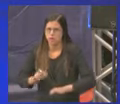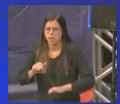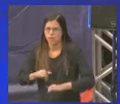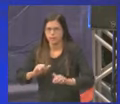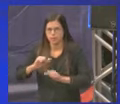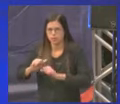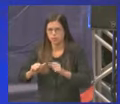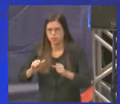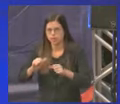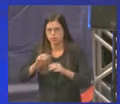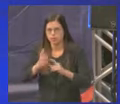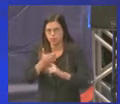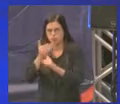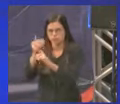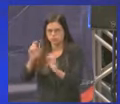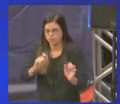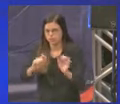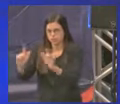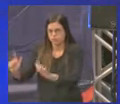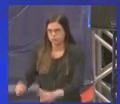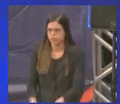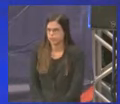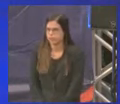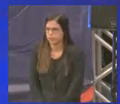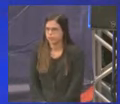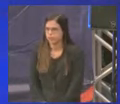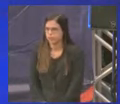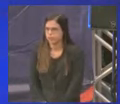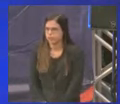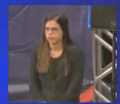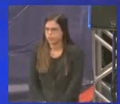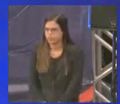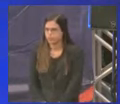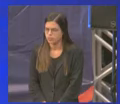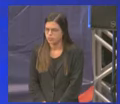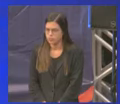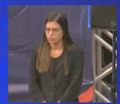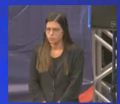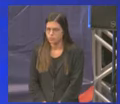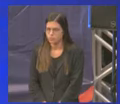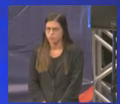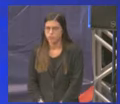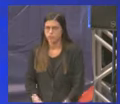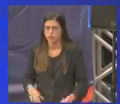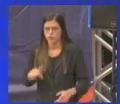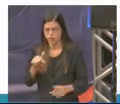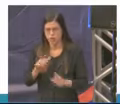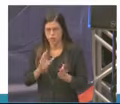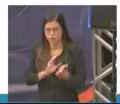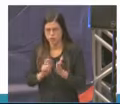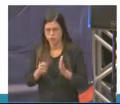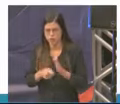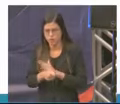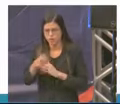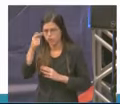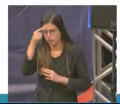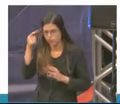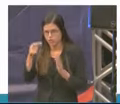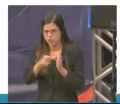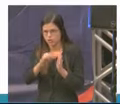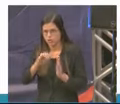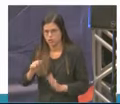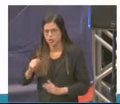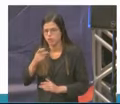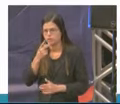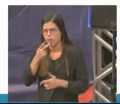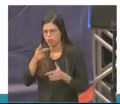tecnológica aí. Mais um slide, por favor. Aqui é investimento em inteligência artificial. Tem uma mitologia de que os chineses investem